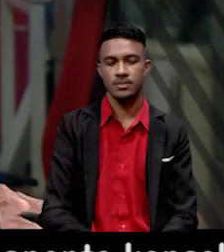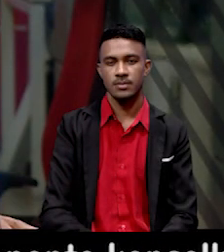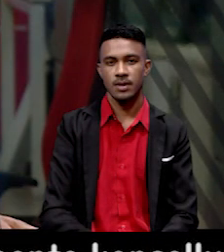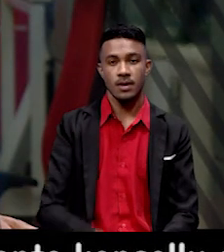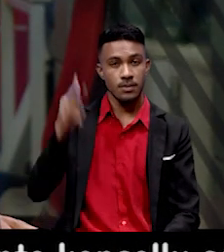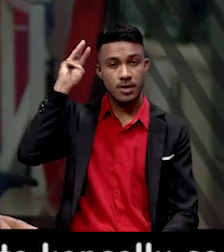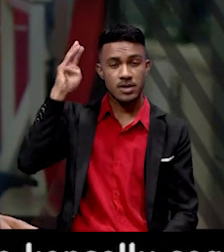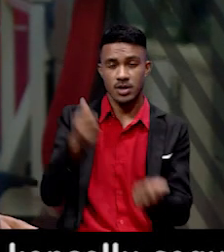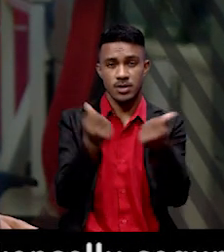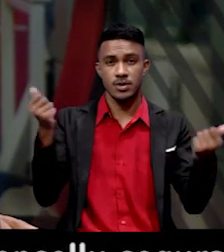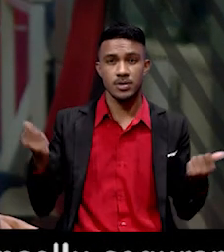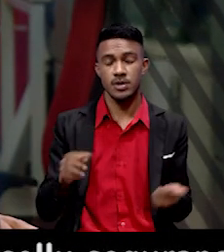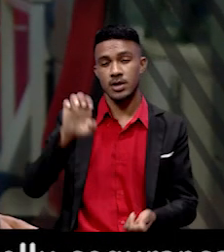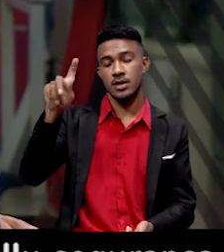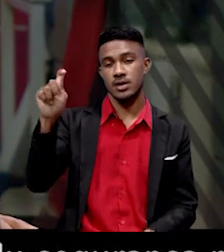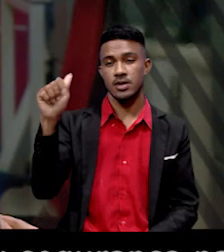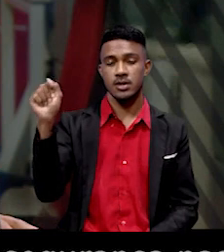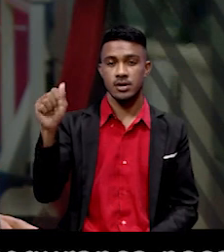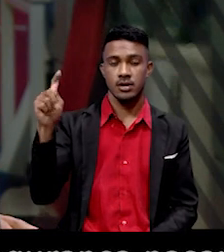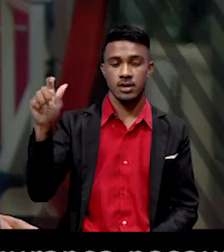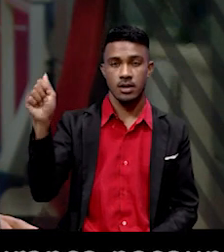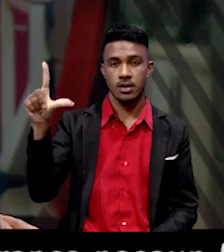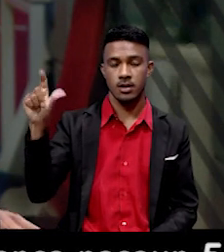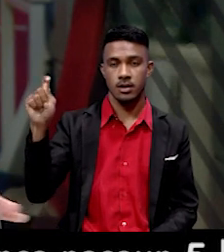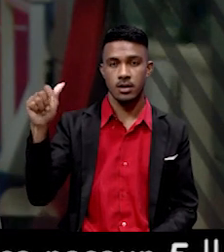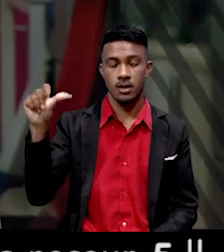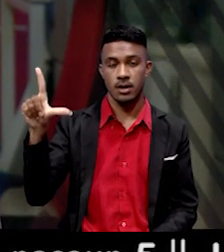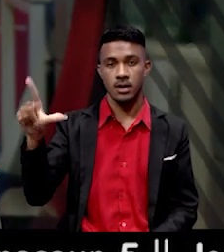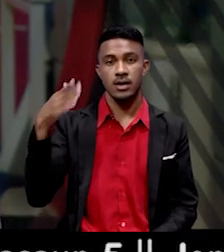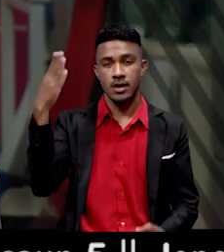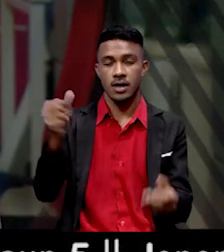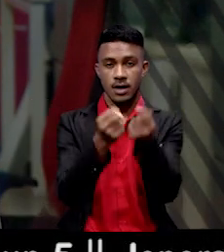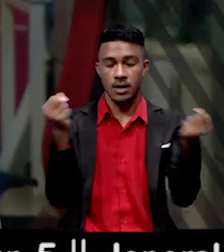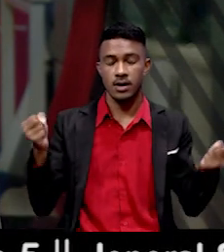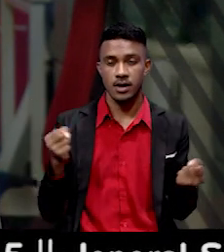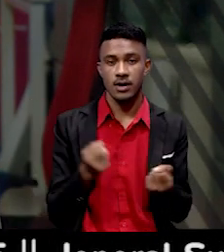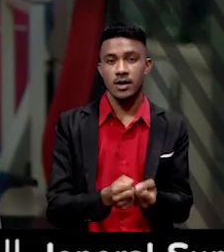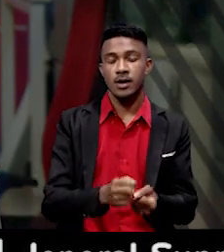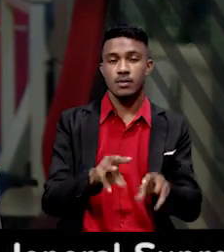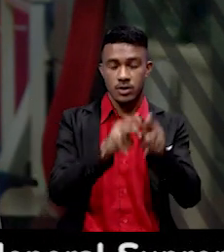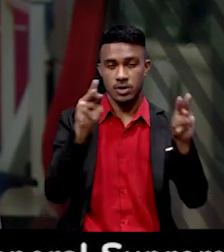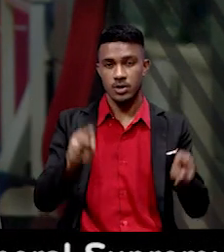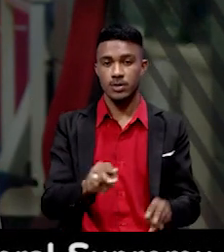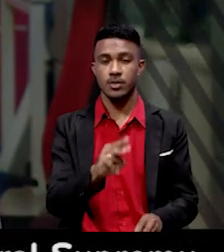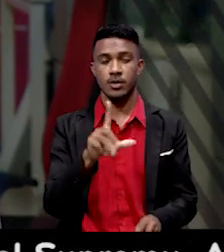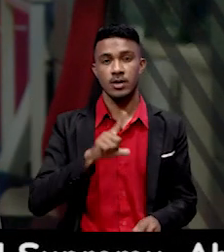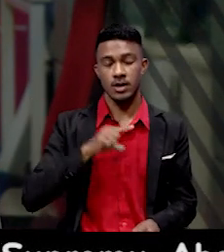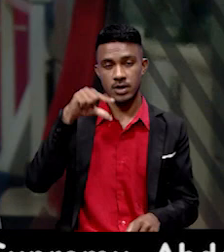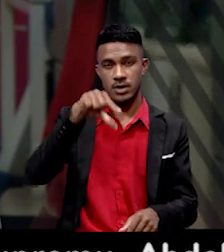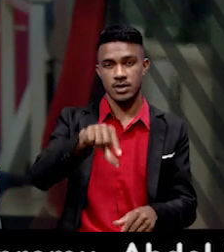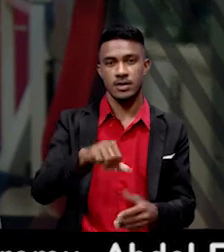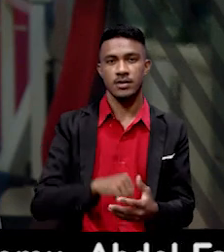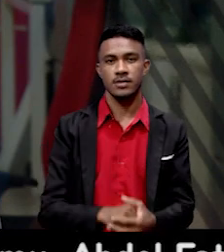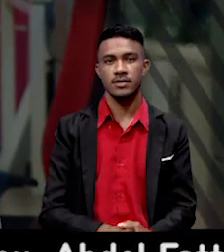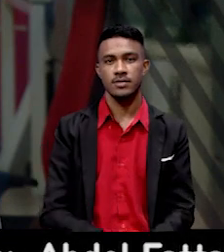Ministro da Administração Estatal inaugura uma Bakbitlai, que é a aldeia Mitililu, Suku, Metagou, posto administrativo Bazartete, município